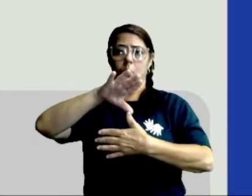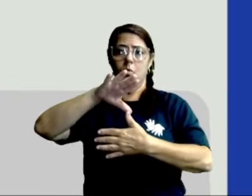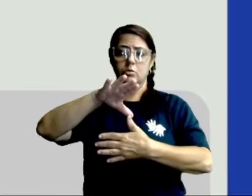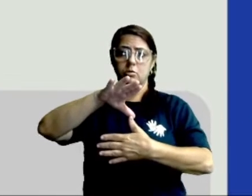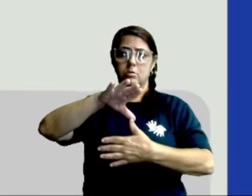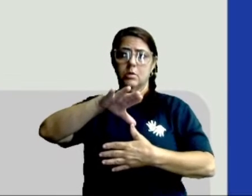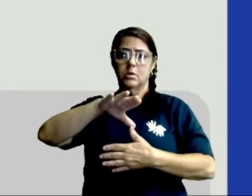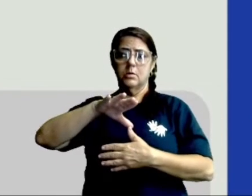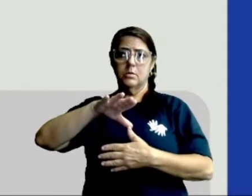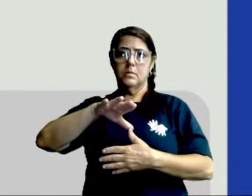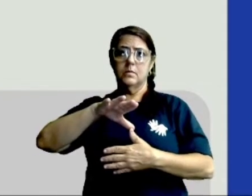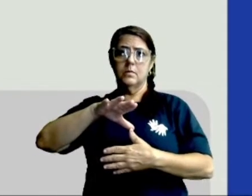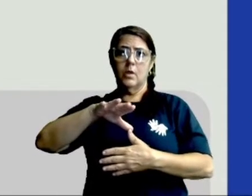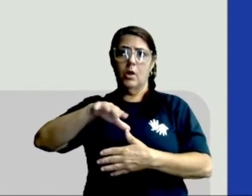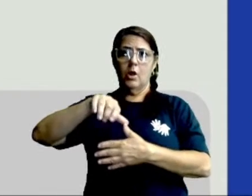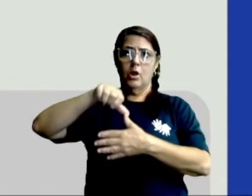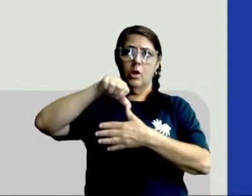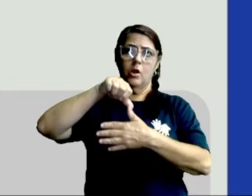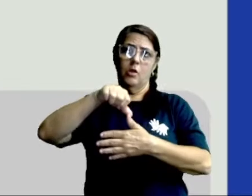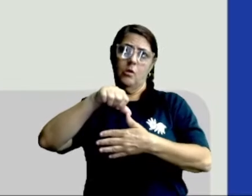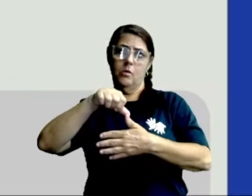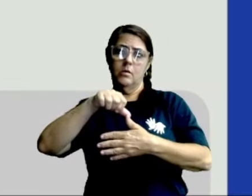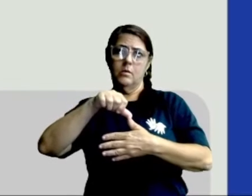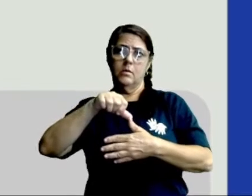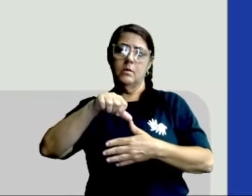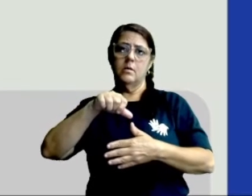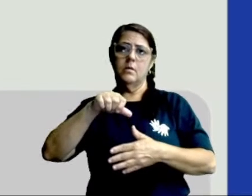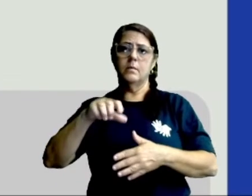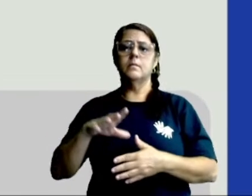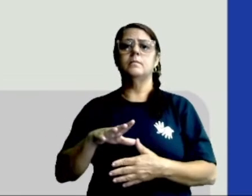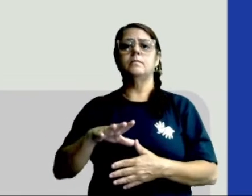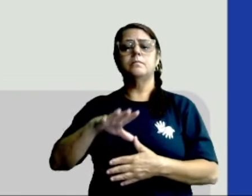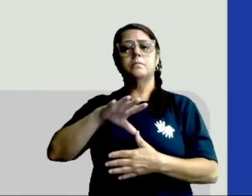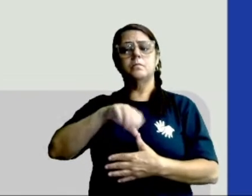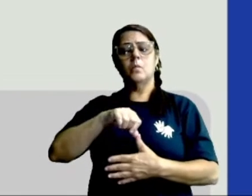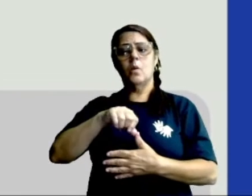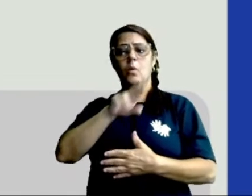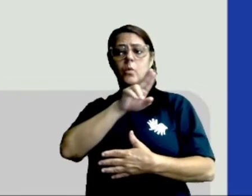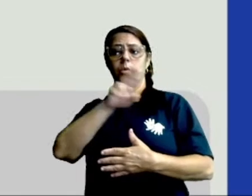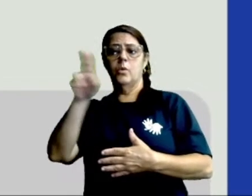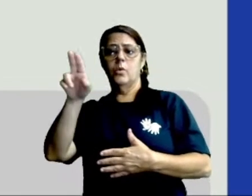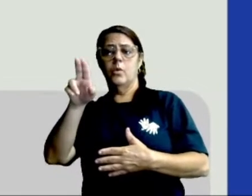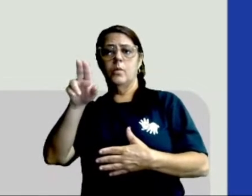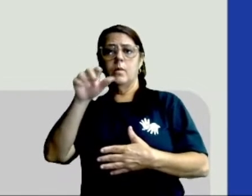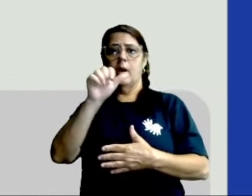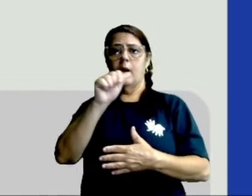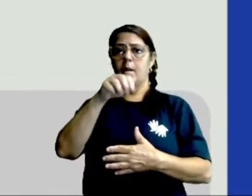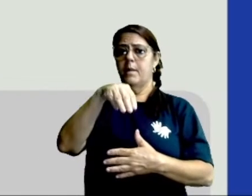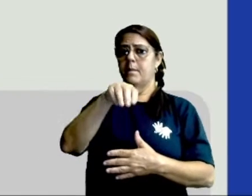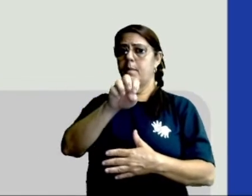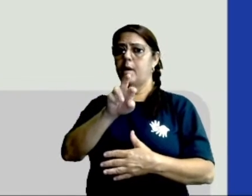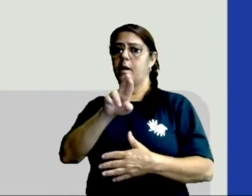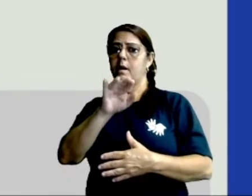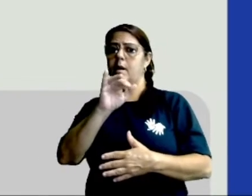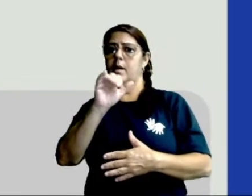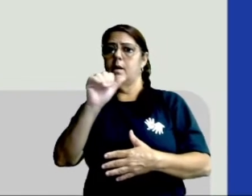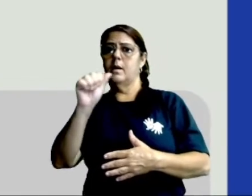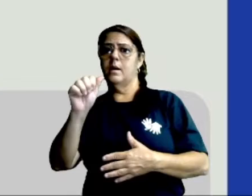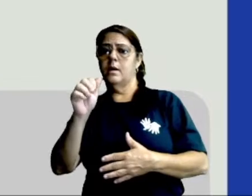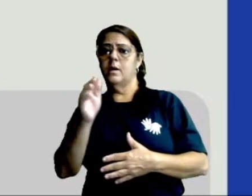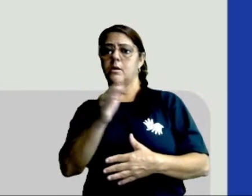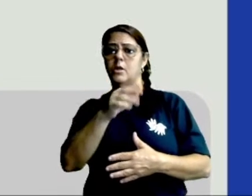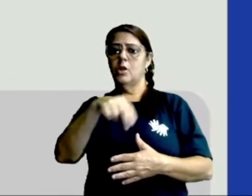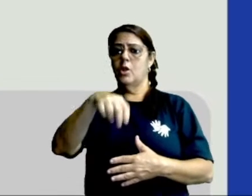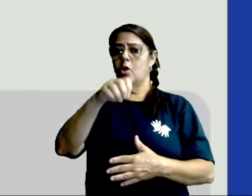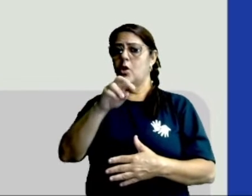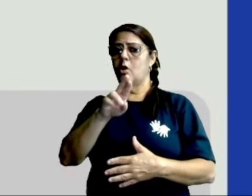da América do Norte, por estar totalmente localizado na América do Norte, recebeu essa nomenclatura de América do Norte, e a América do